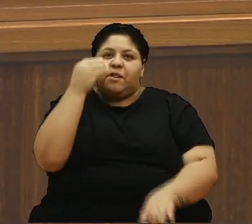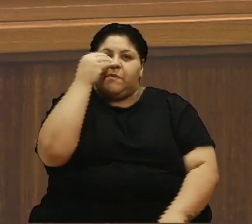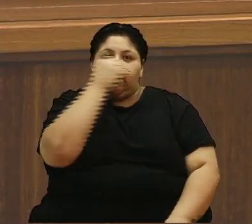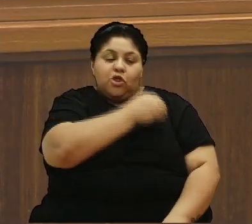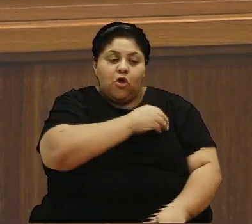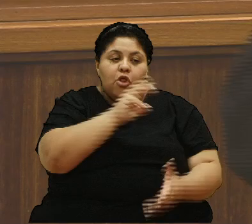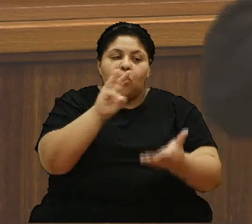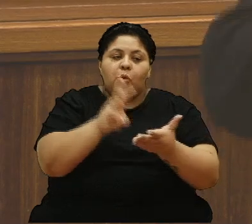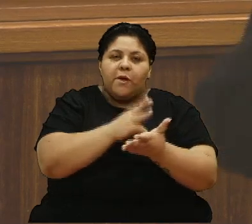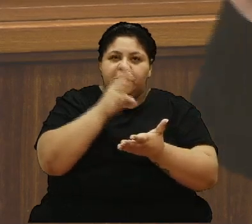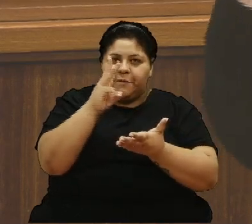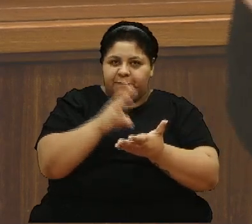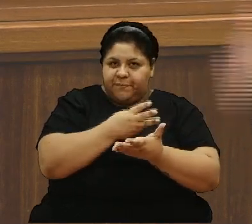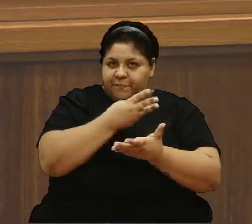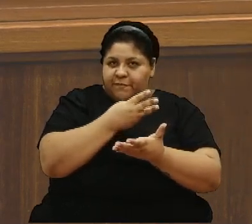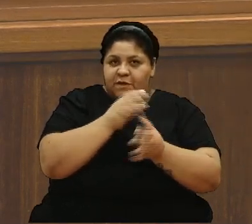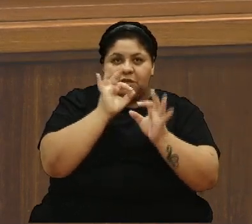WhatsApp.